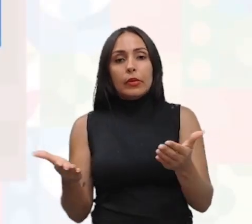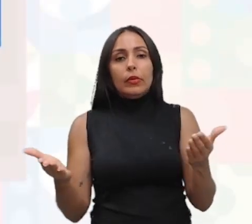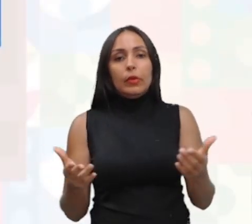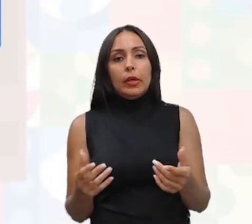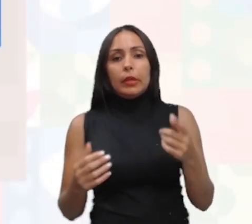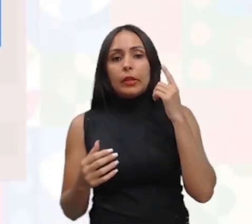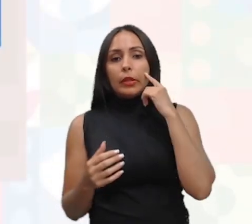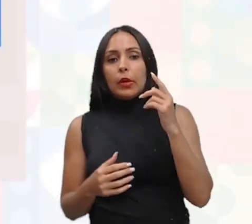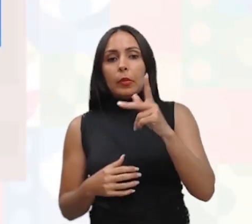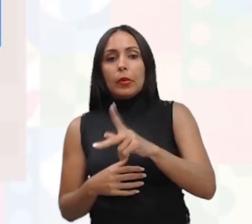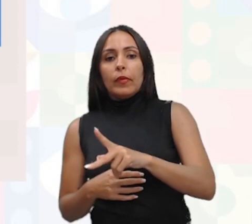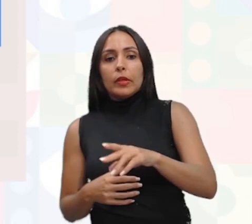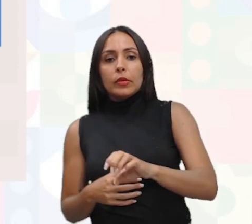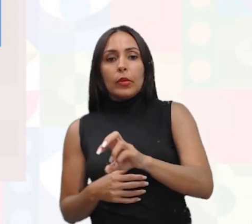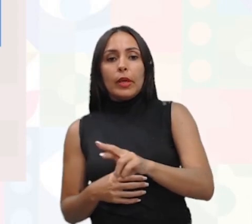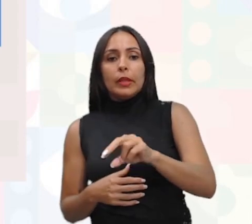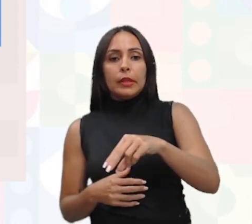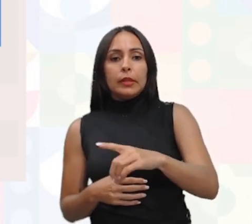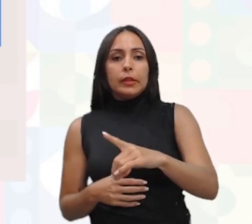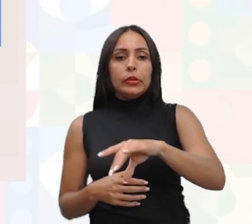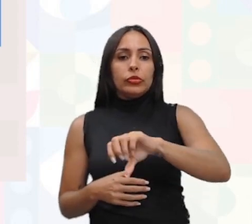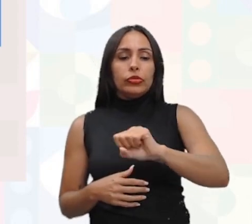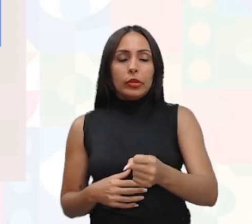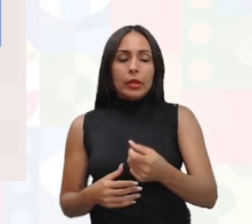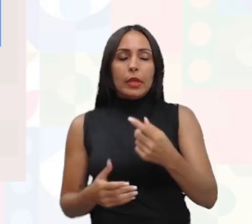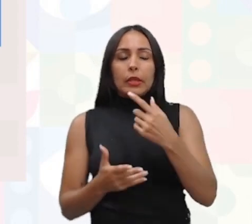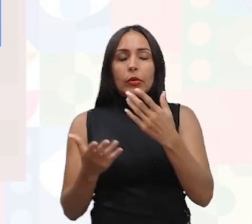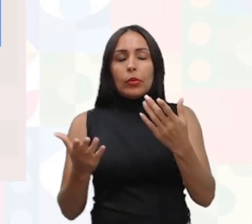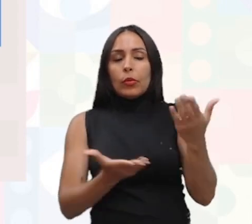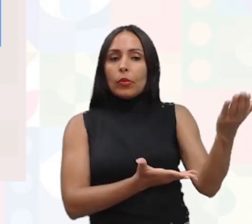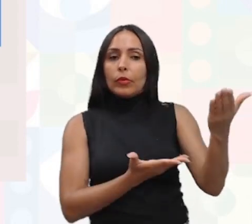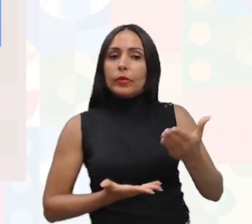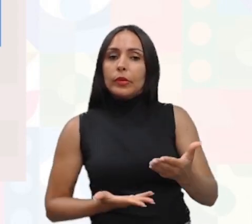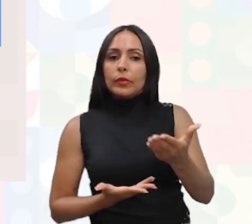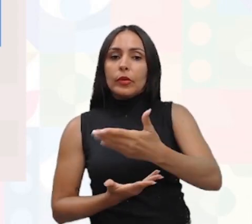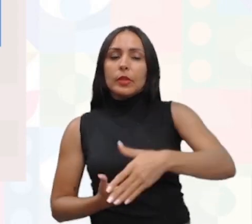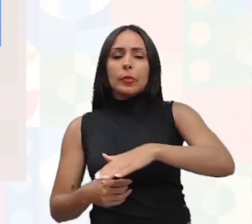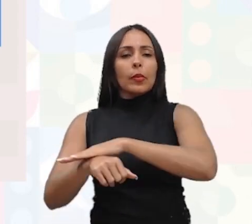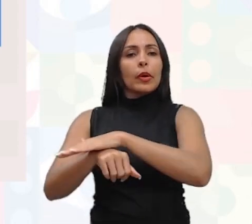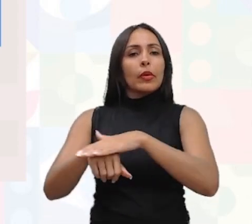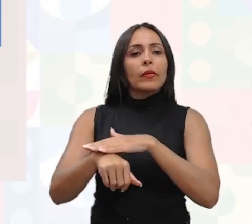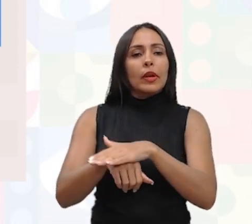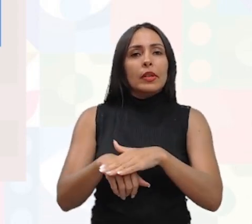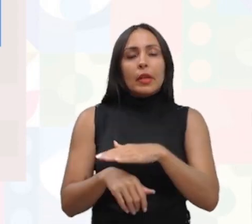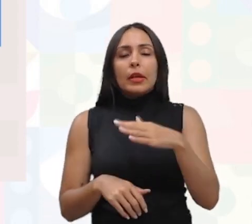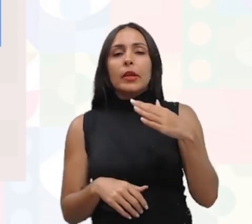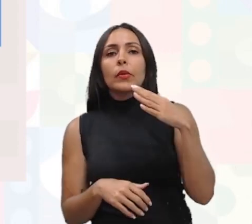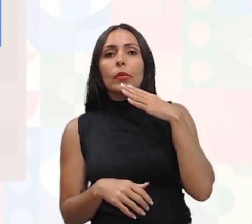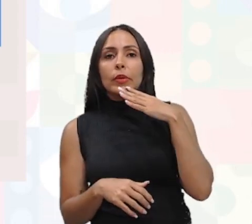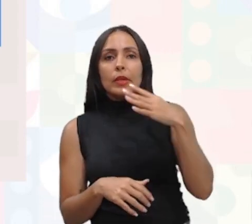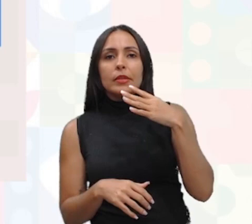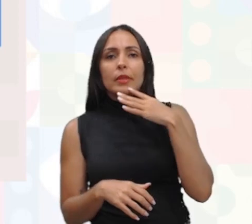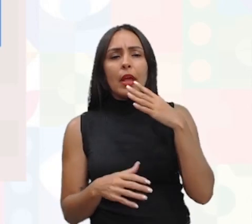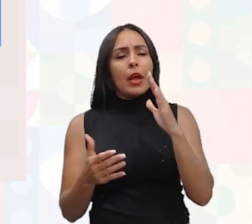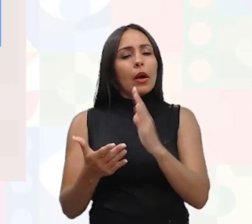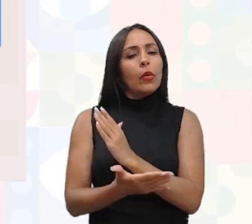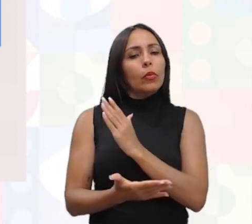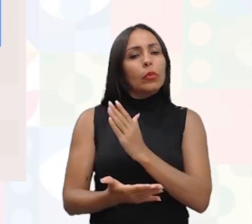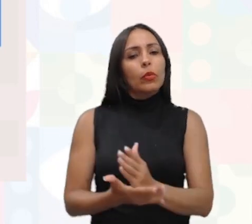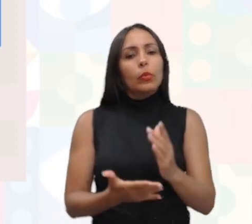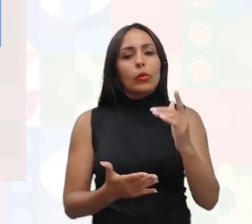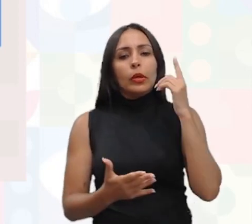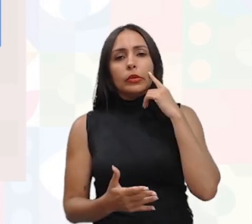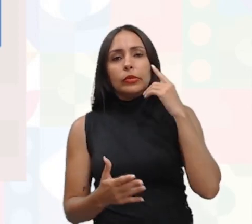Hernandes Queiroz, convido você, para que a gente possa iniciar essa conversa e conhecer algumas